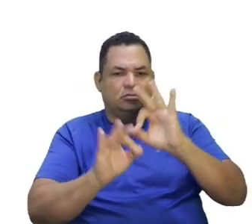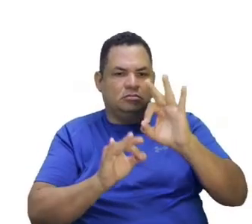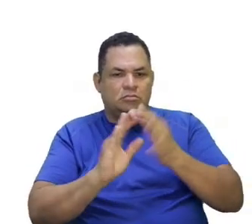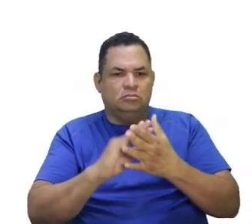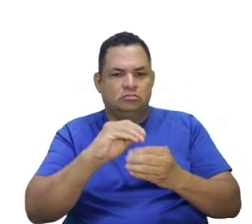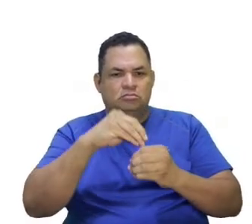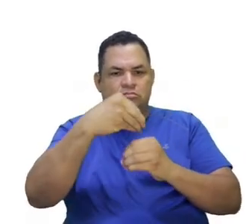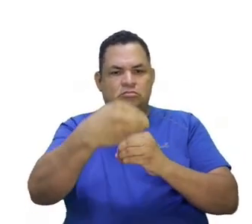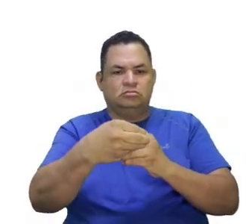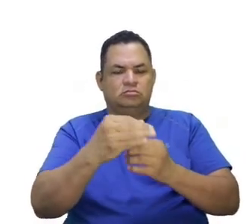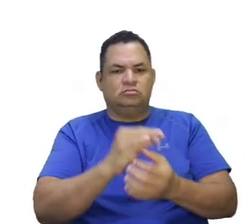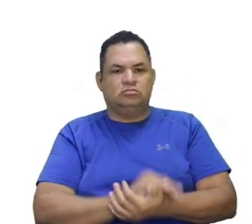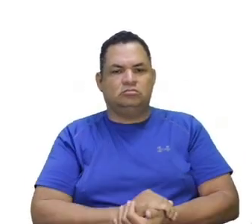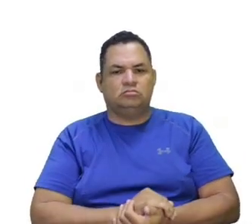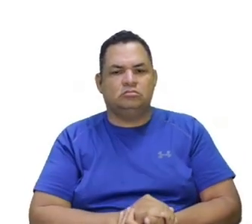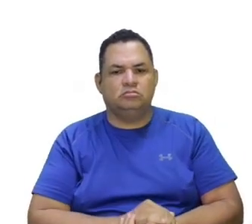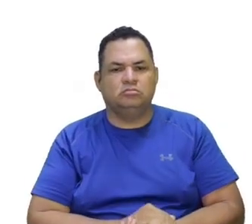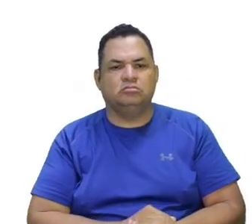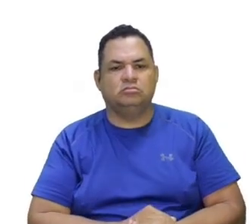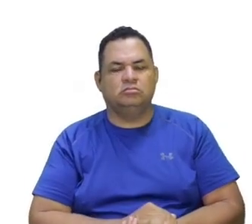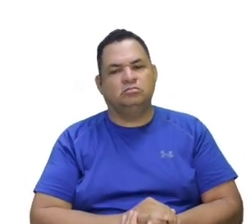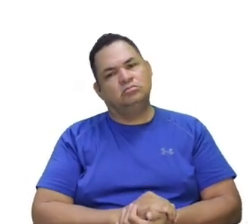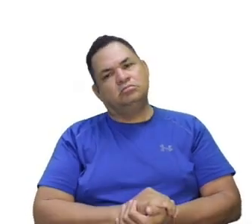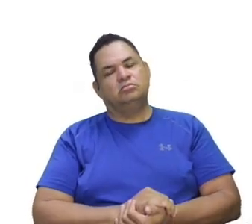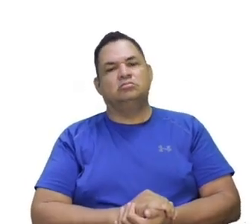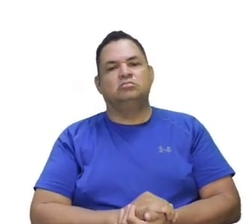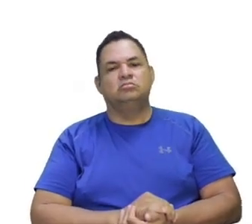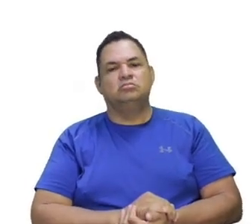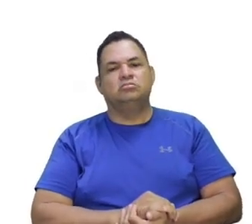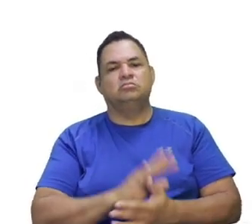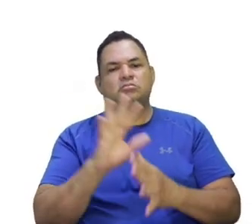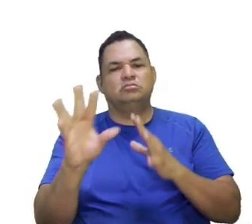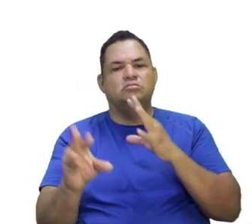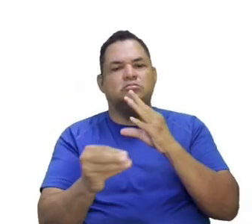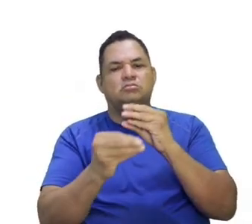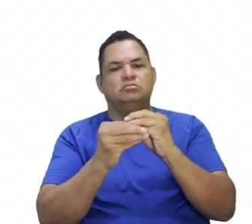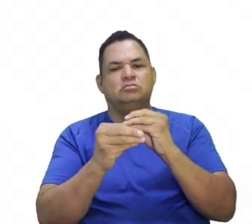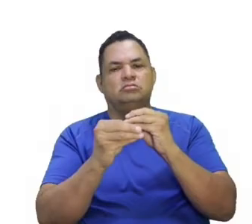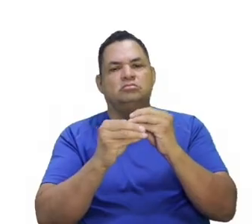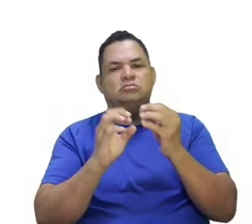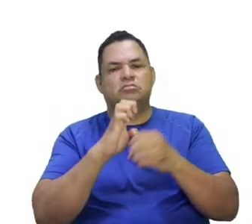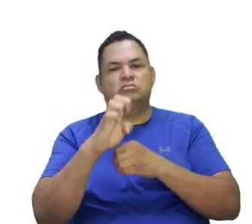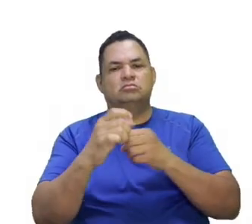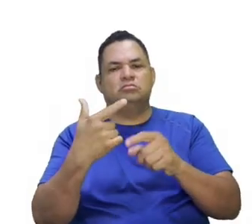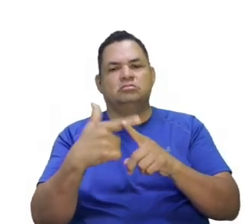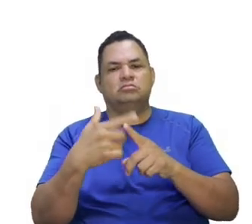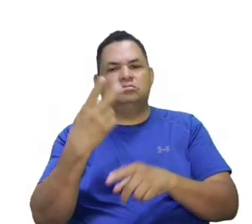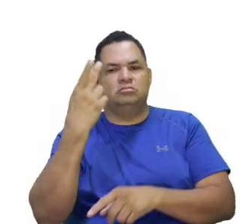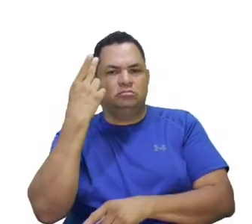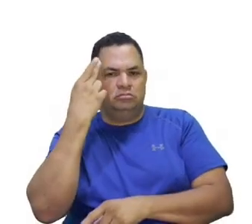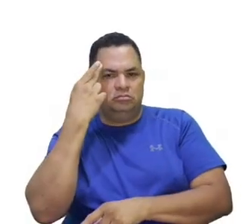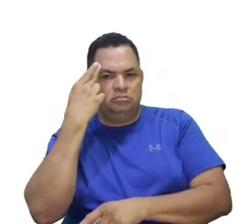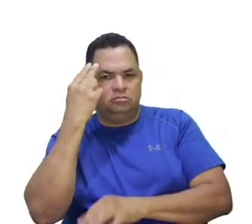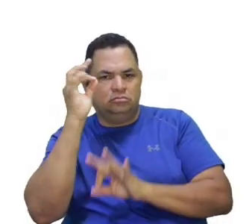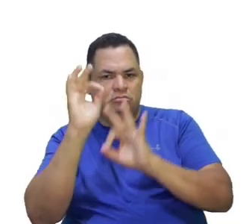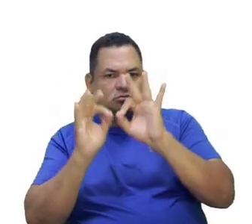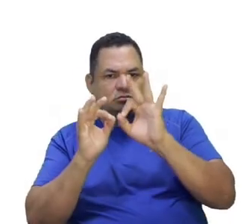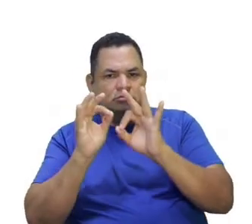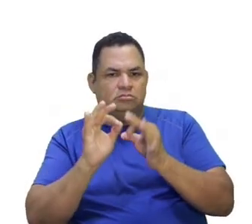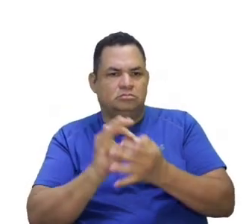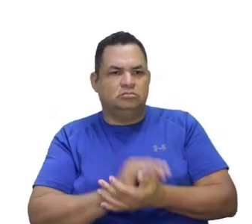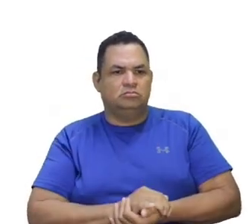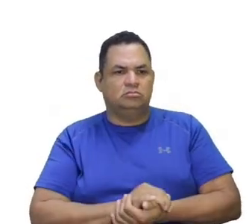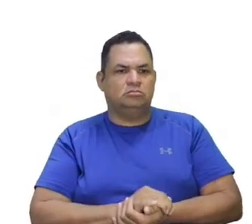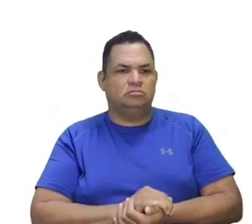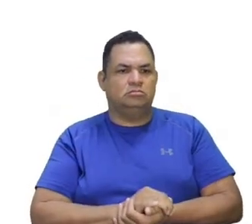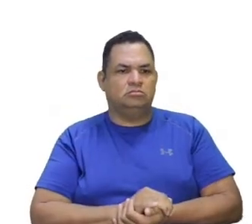mais externo, o subnível, e lá você vai adicionar esses elétrons, porque normalmente esses subníveis vão